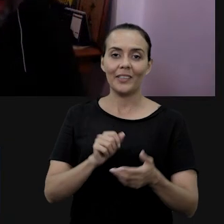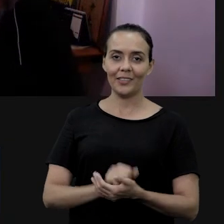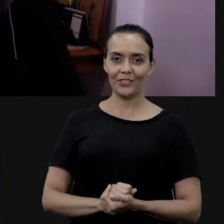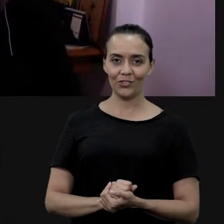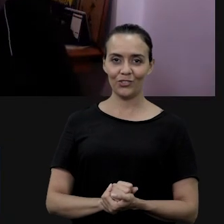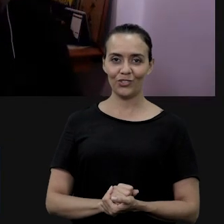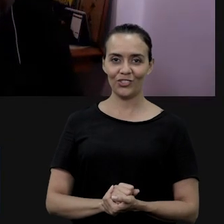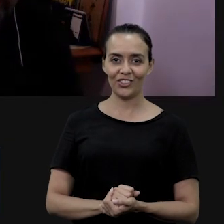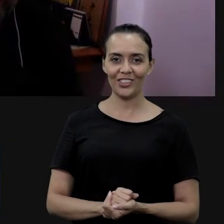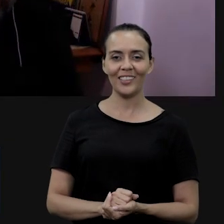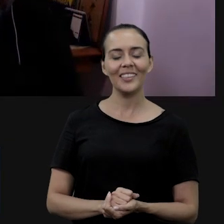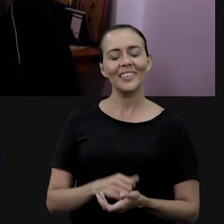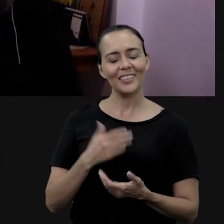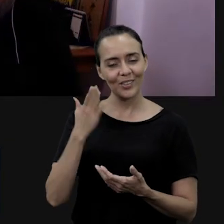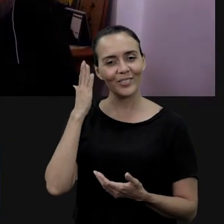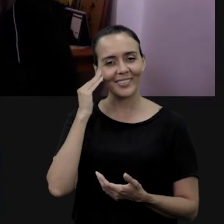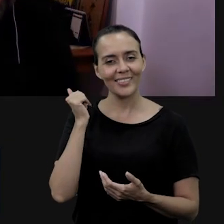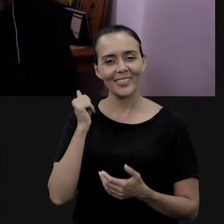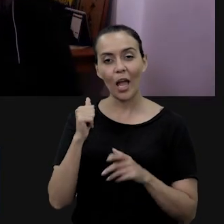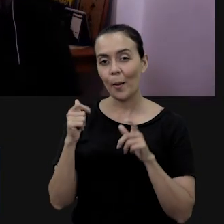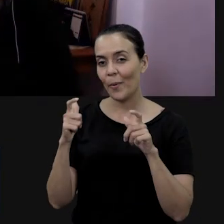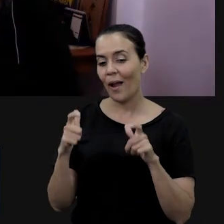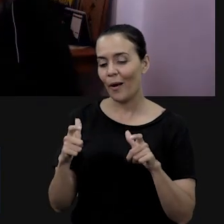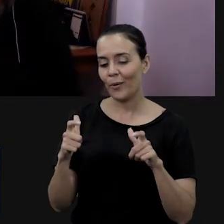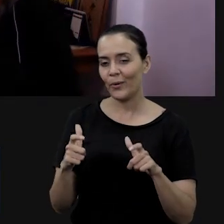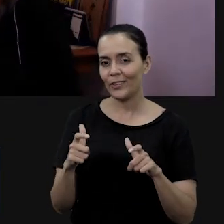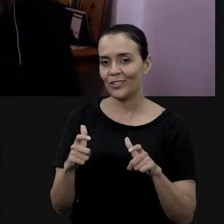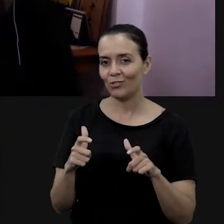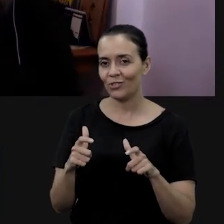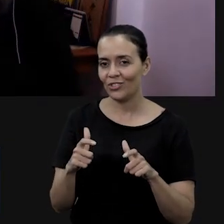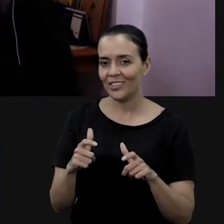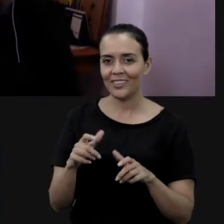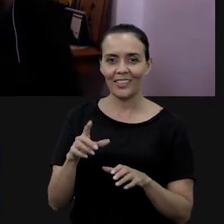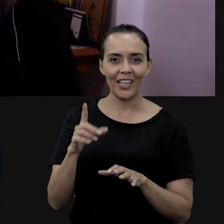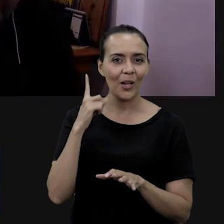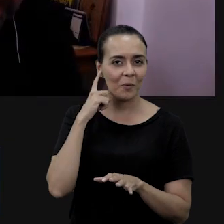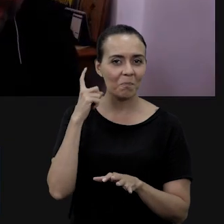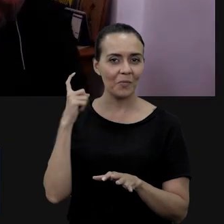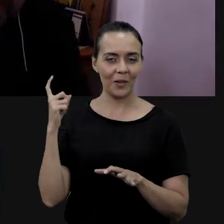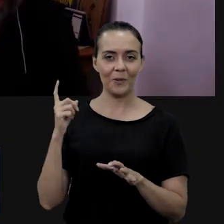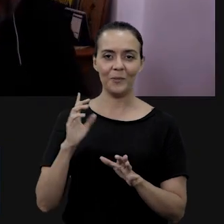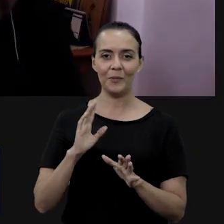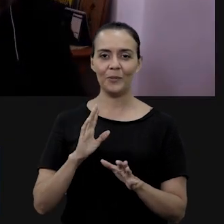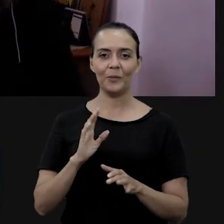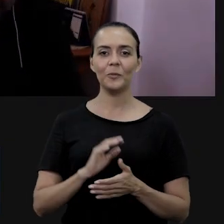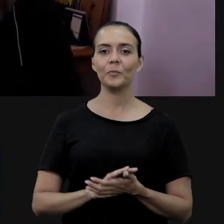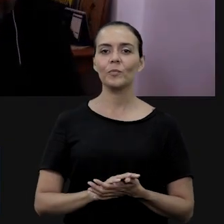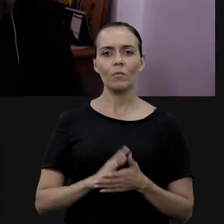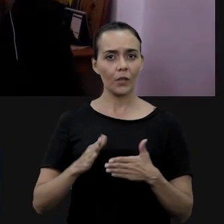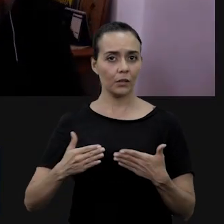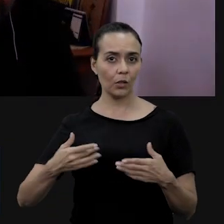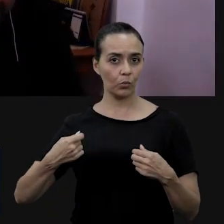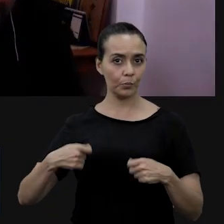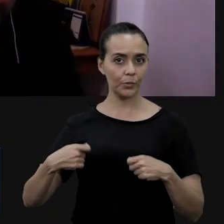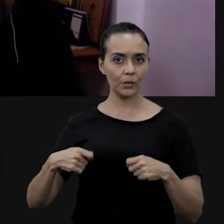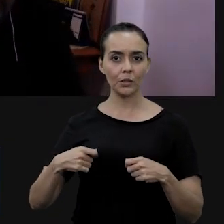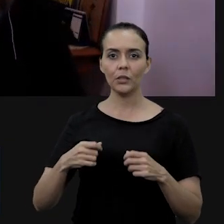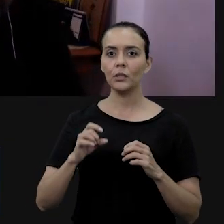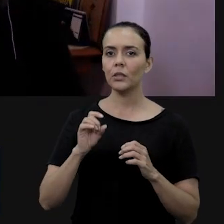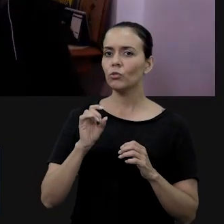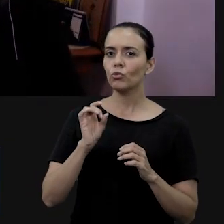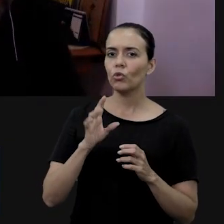é aquele portãozinho, né? Daquele disco. Então, o melhor é sempre levantar não só o